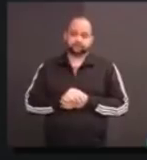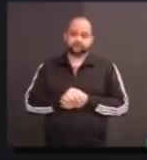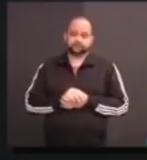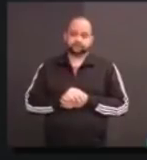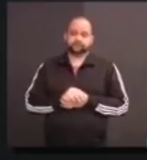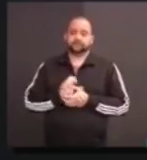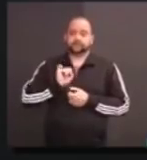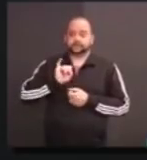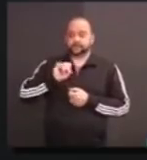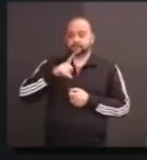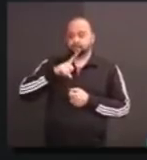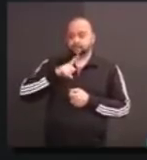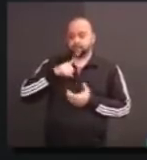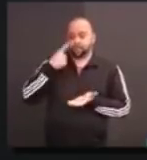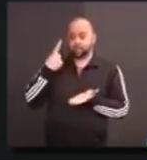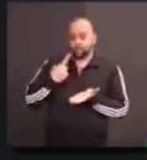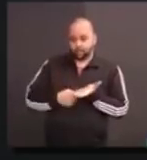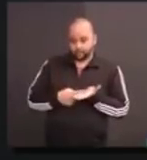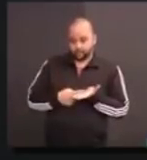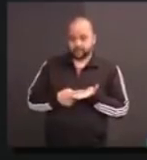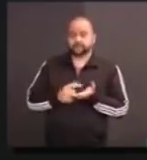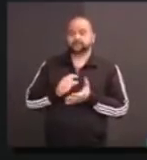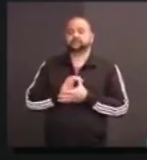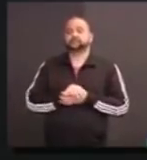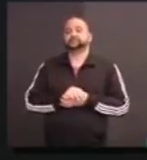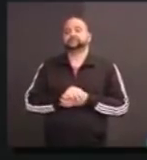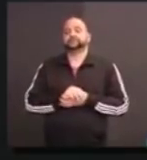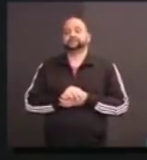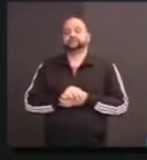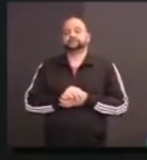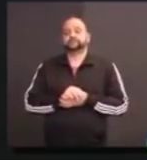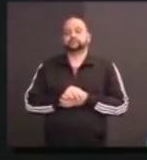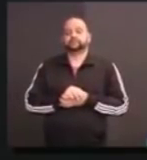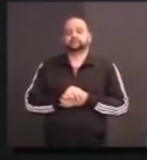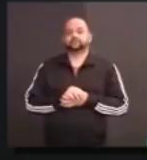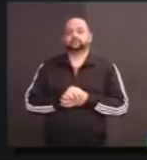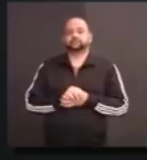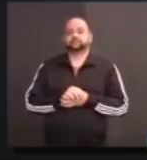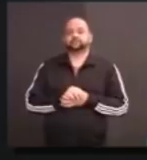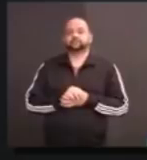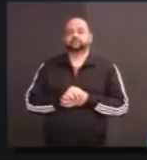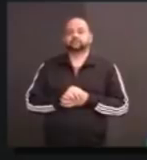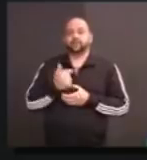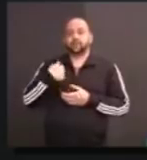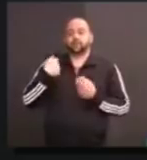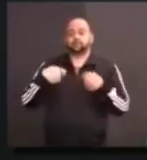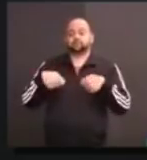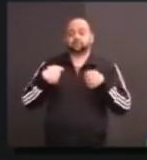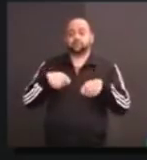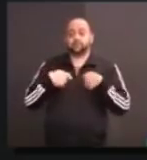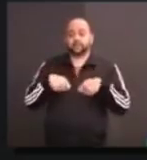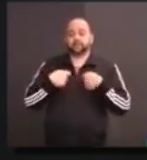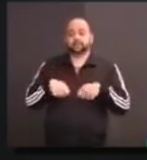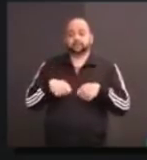Se eu tenho compromisso com a causa, eu preciso falar